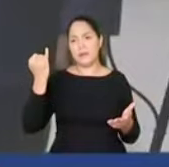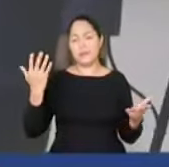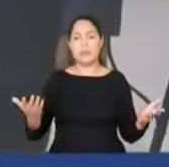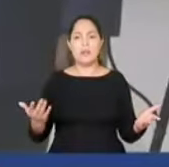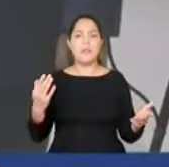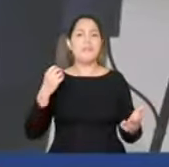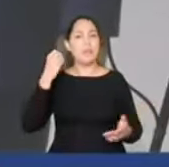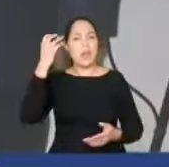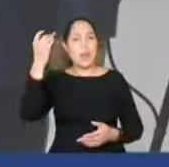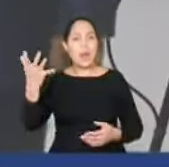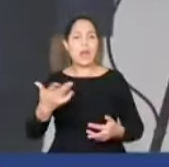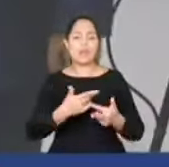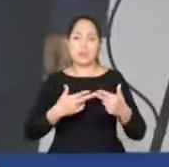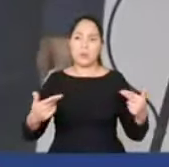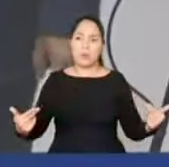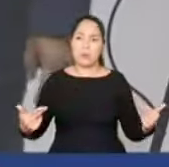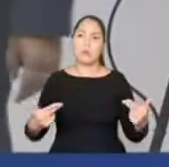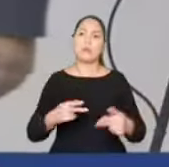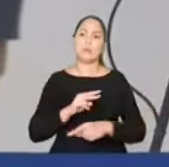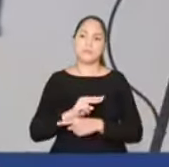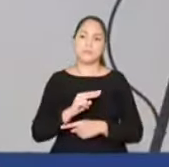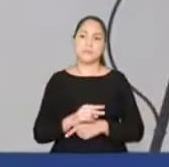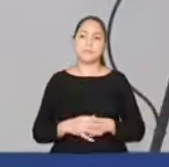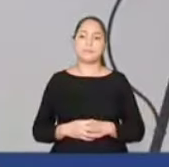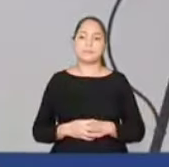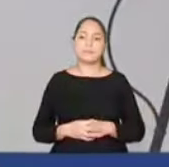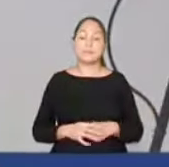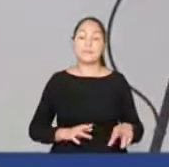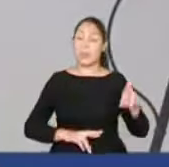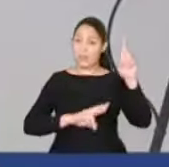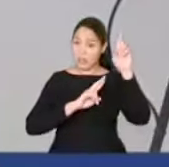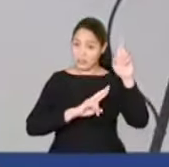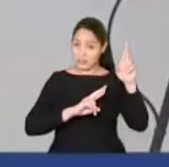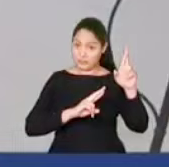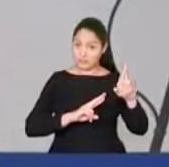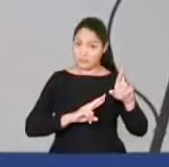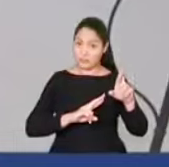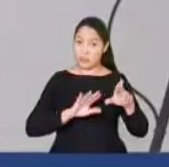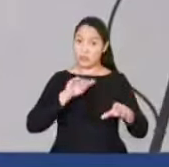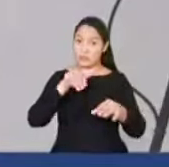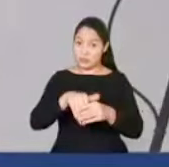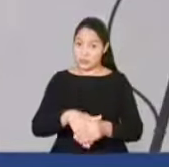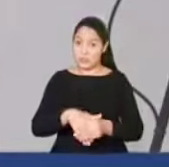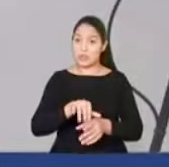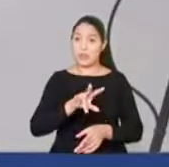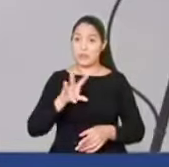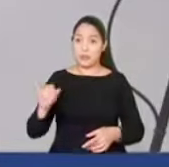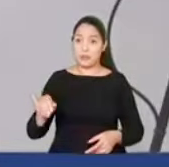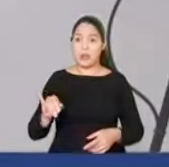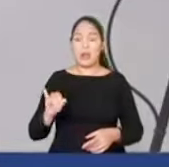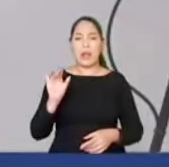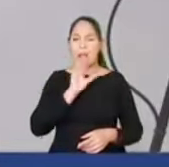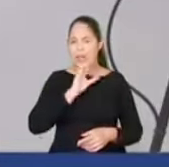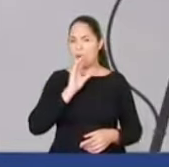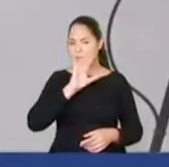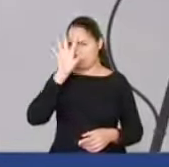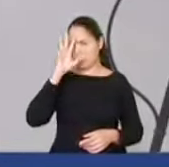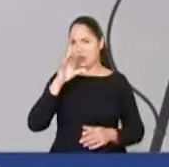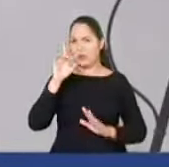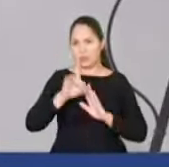colegas deputados. Esperamos que a matéria venha à votação no mérito o mais rápido possível para a gente garantir esse direito.